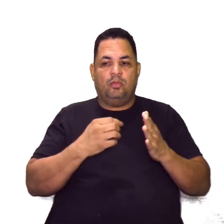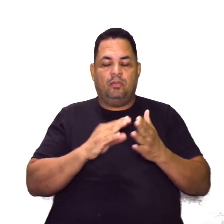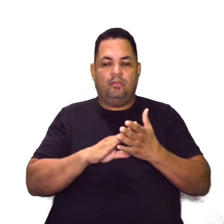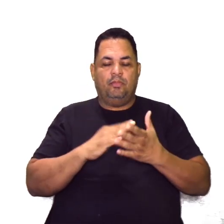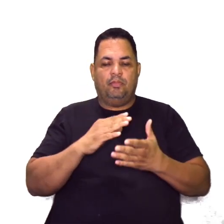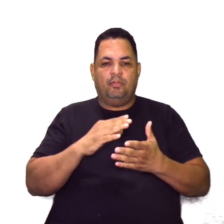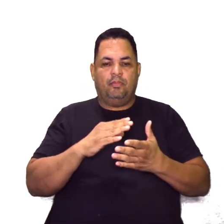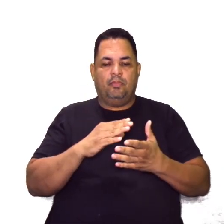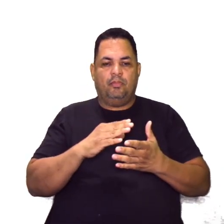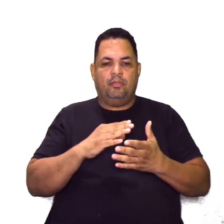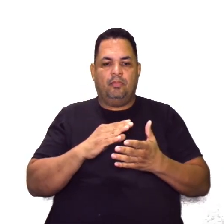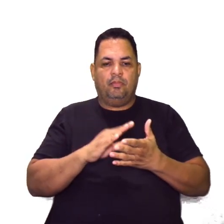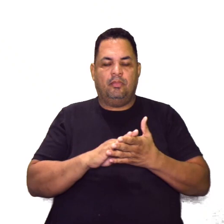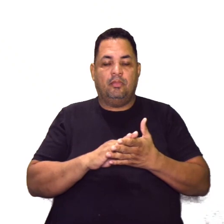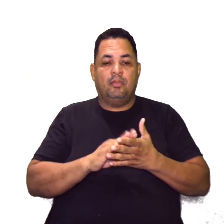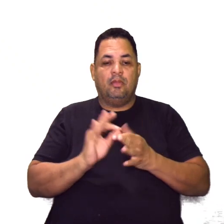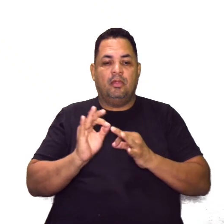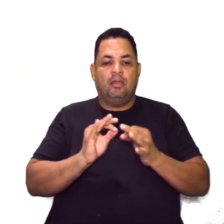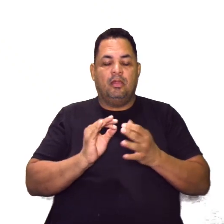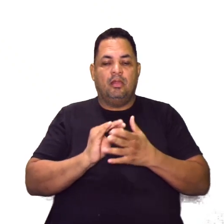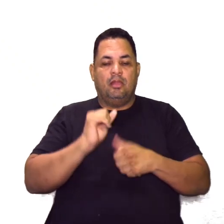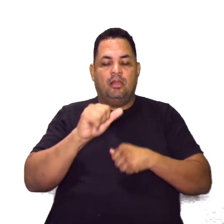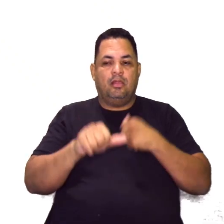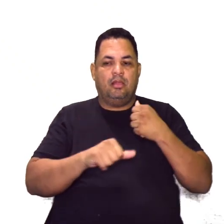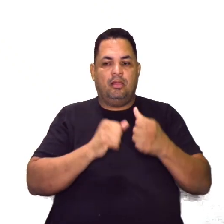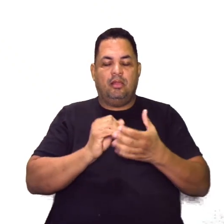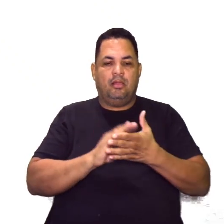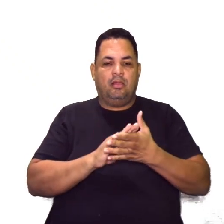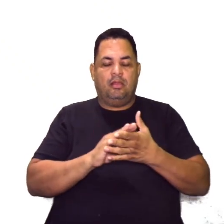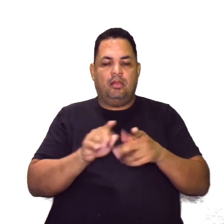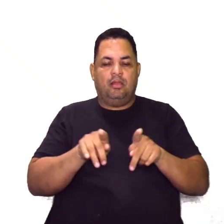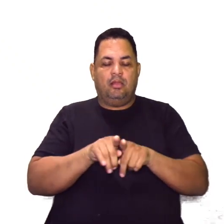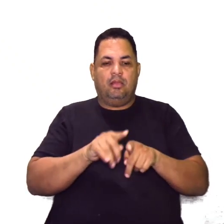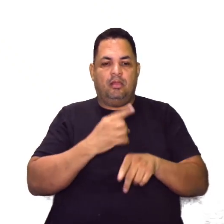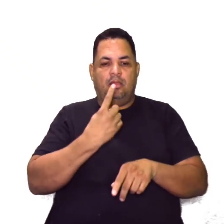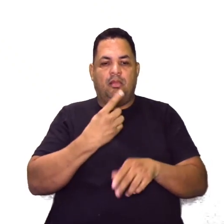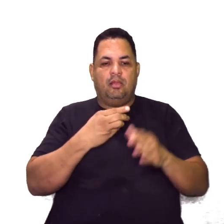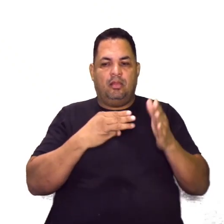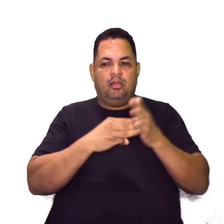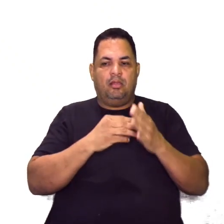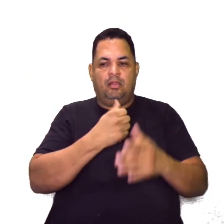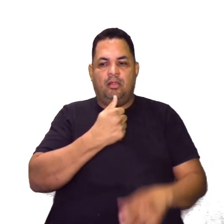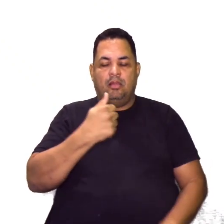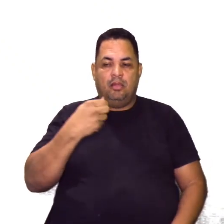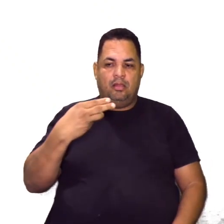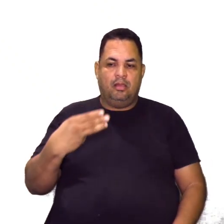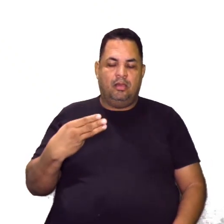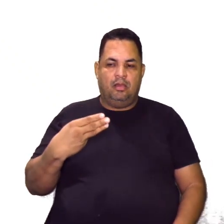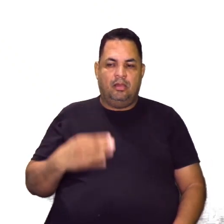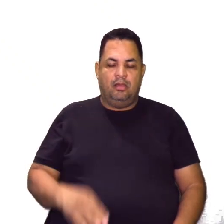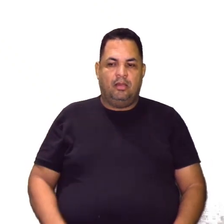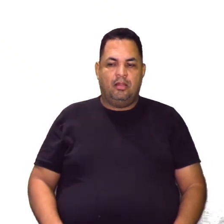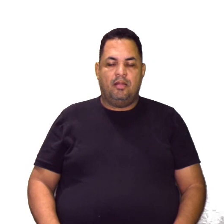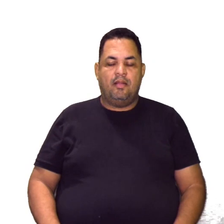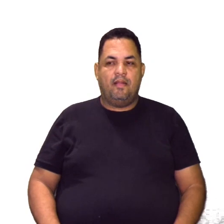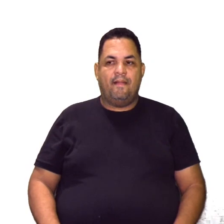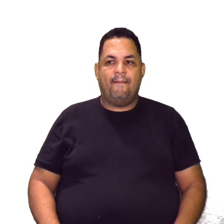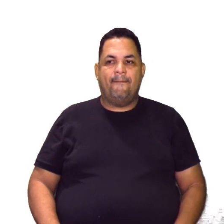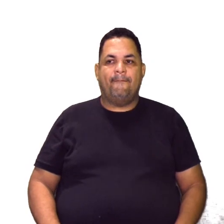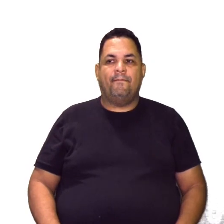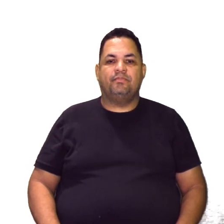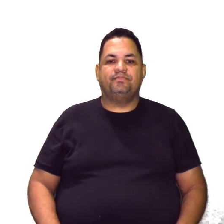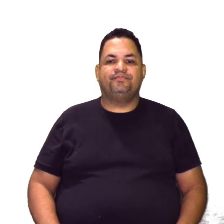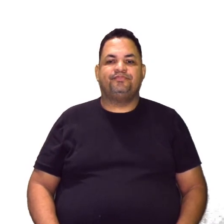aos elementos químicos de transição interna, de 1 a 13. Né? Então, com